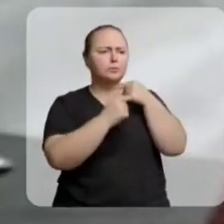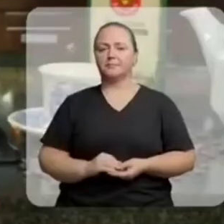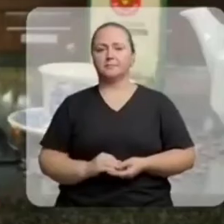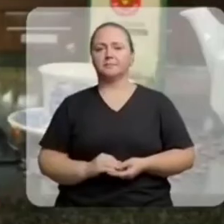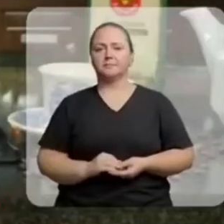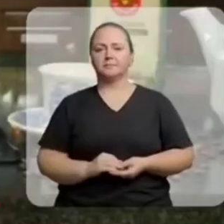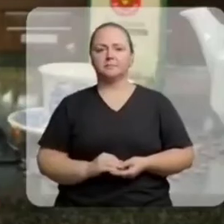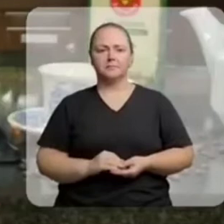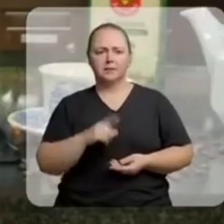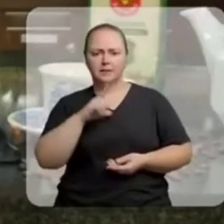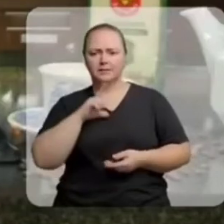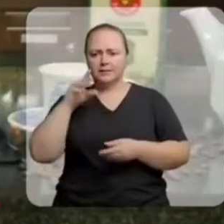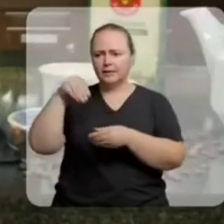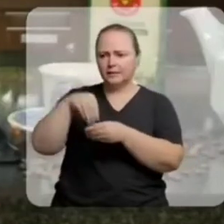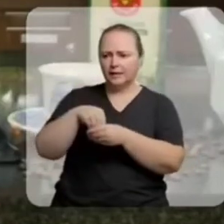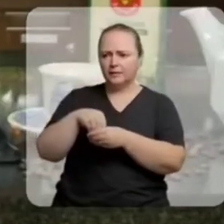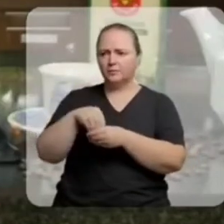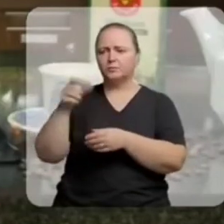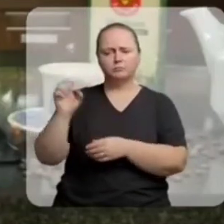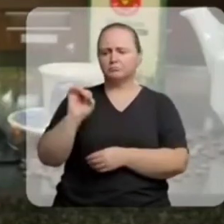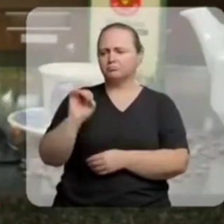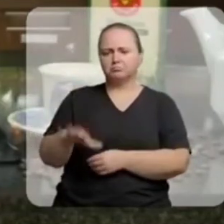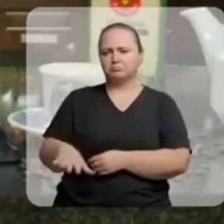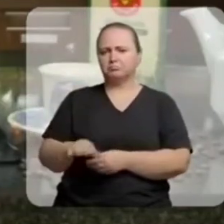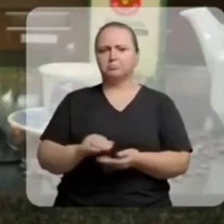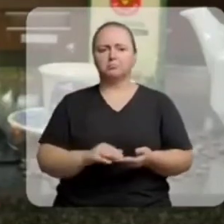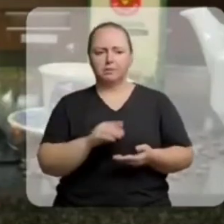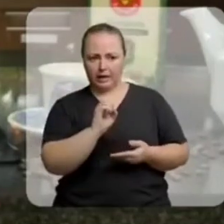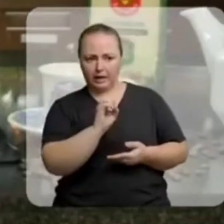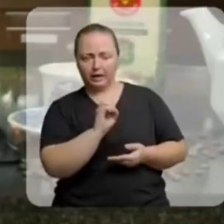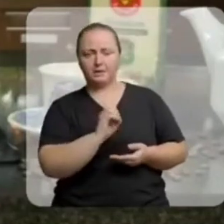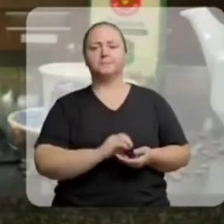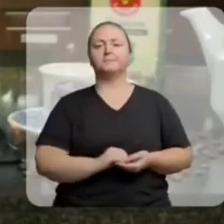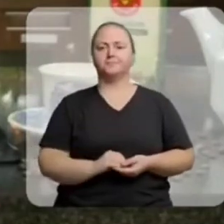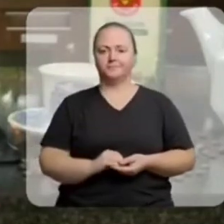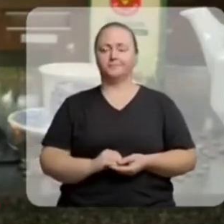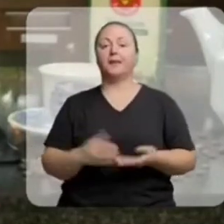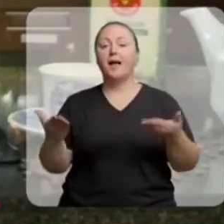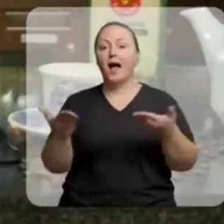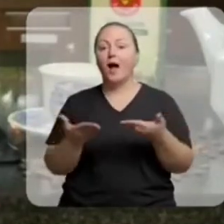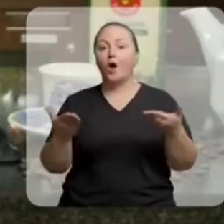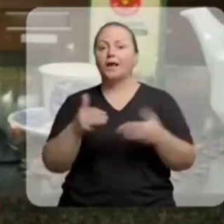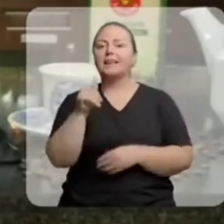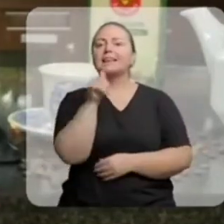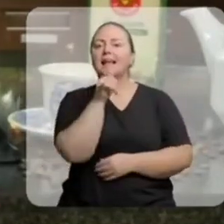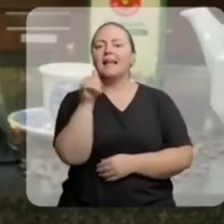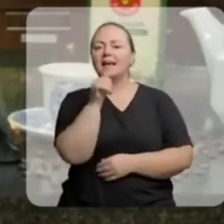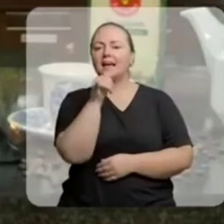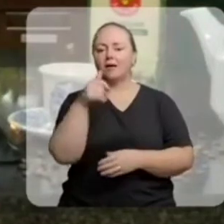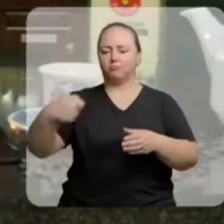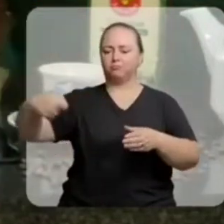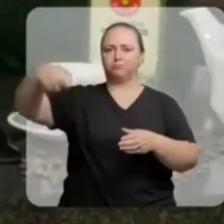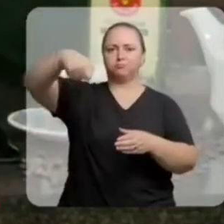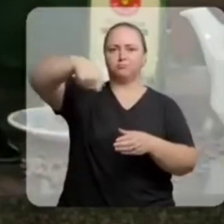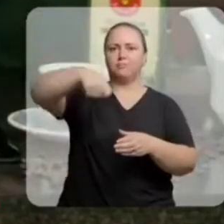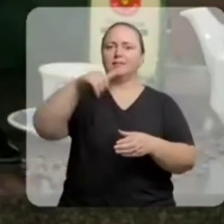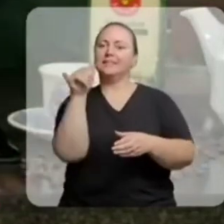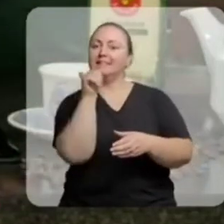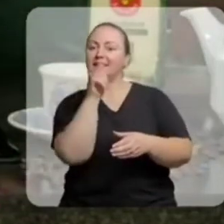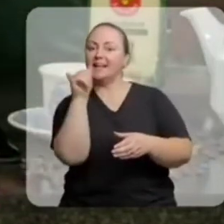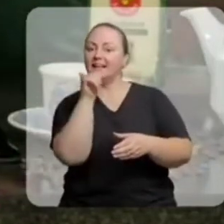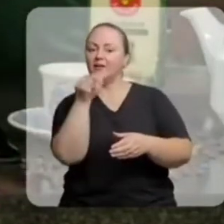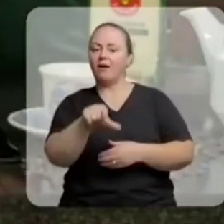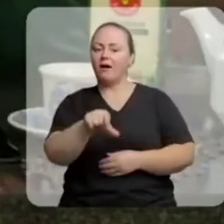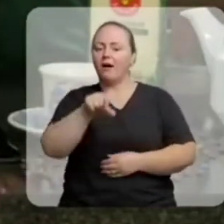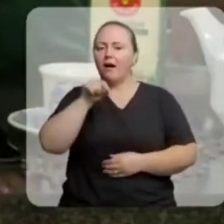café. Então vamos para o segundo método, que é a cafeteira italiana. É, eu escolhi então o café